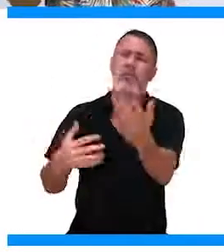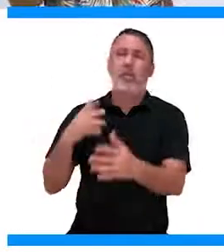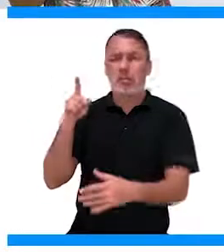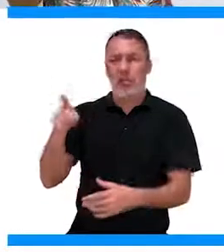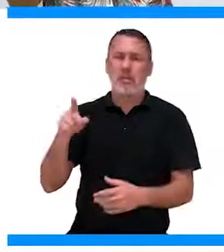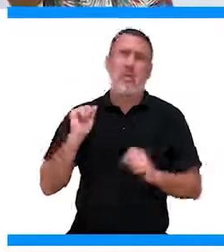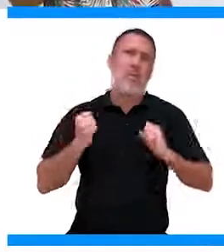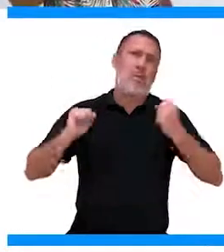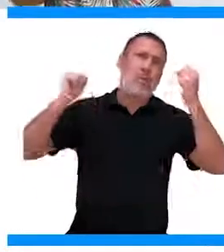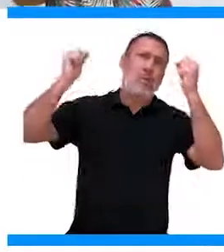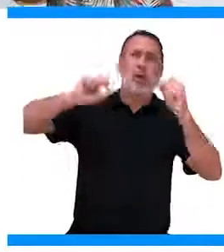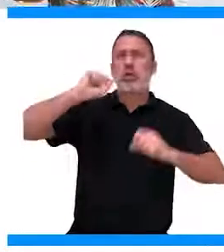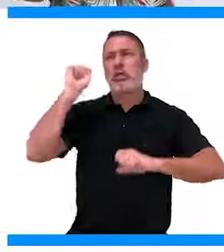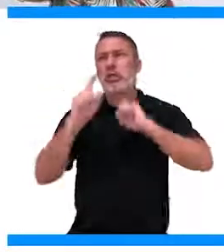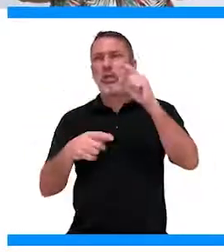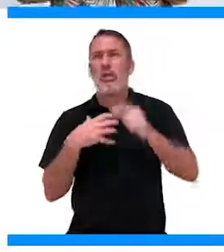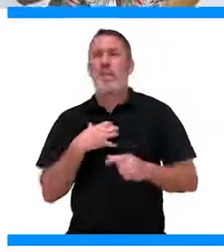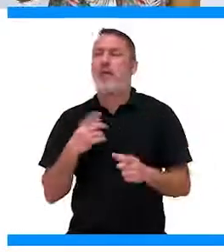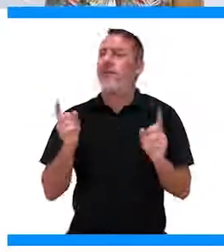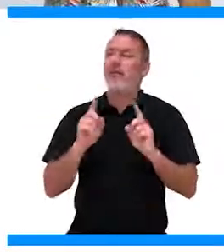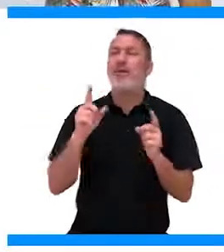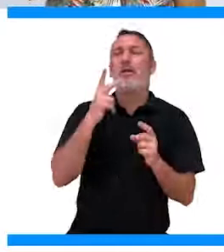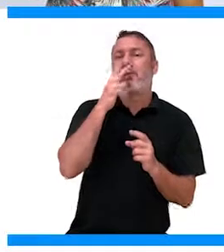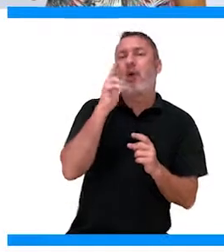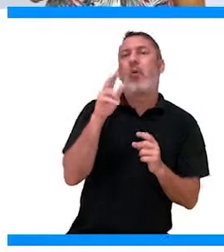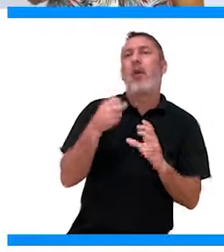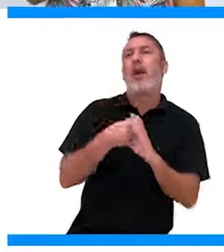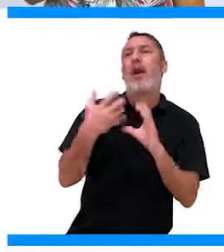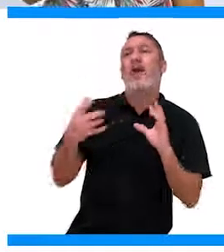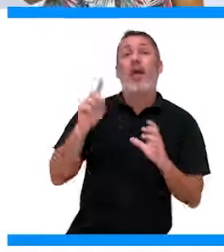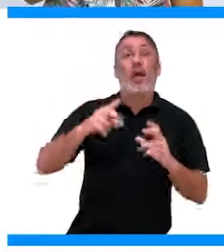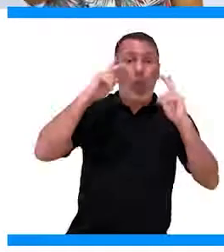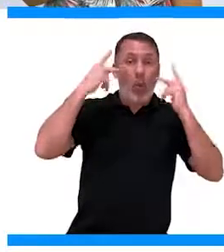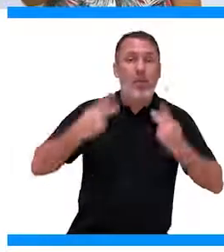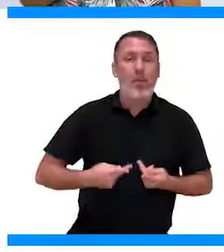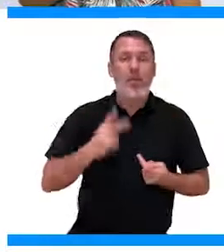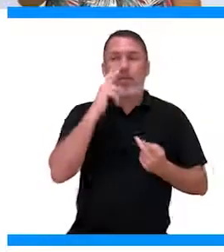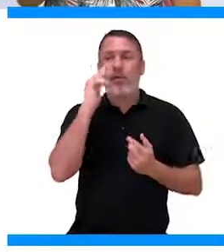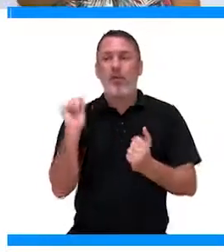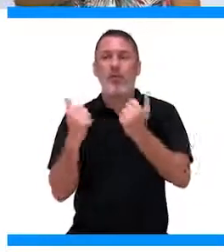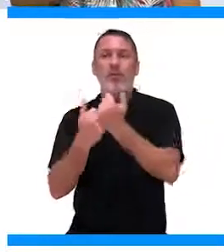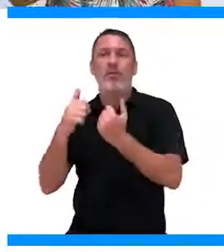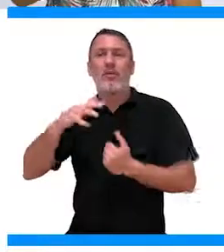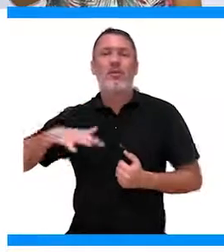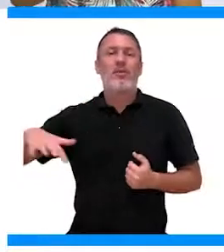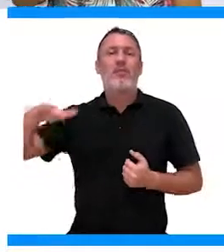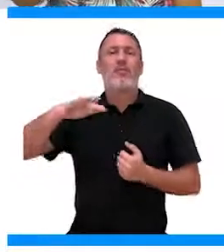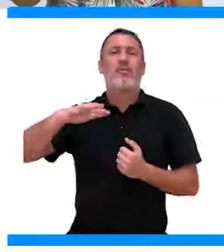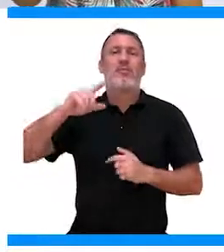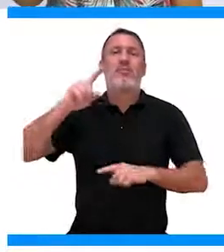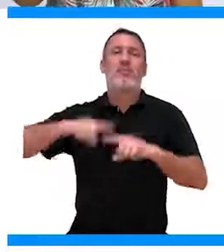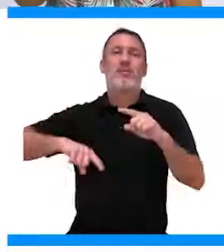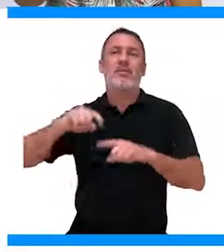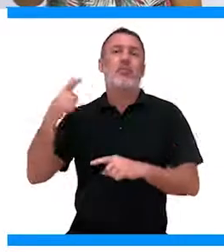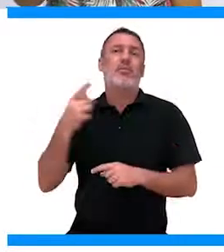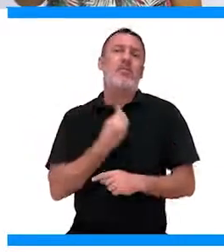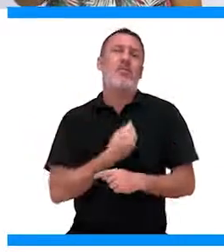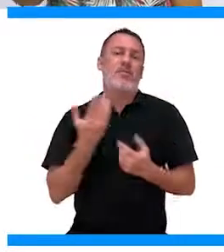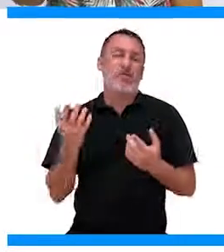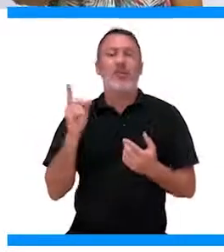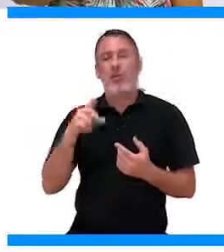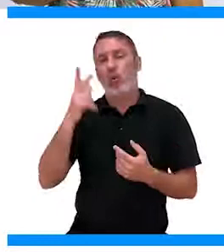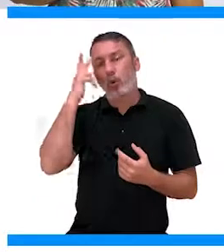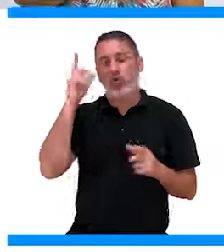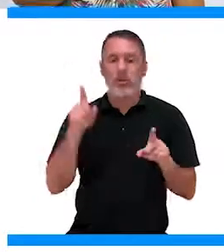xinga, não fica brava, né? Então a gente está aí atribuindo características humanas a seres inanimados mesmo,